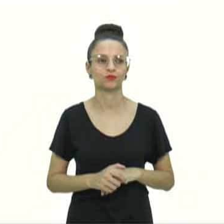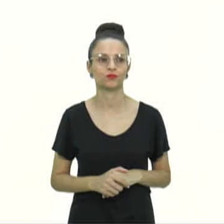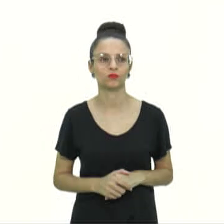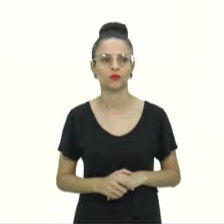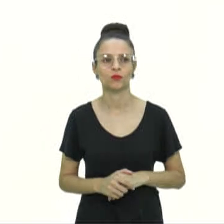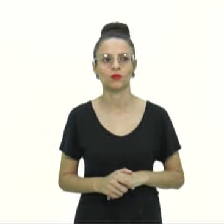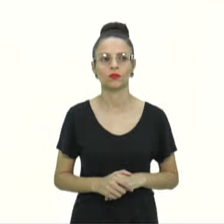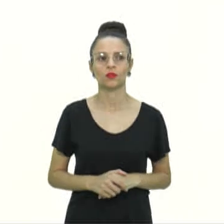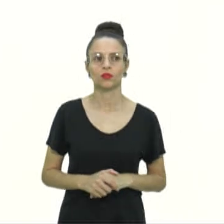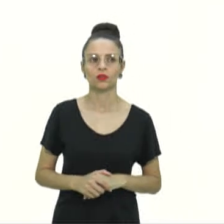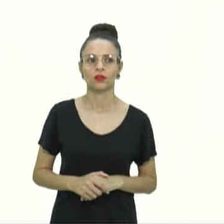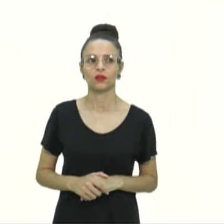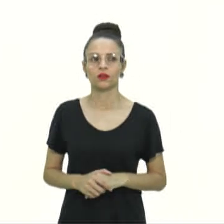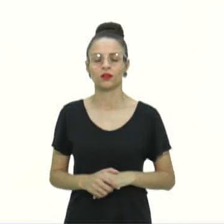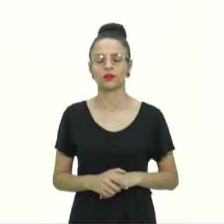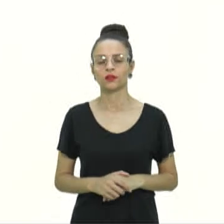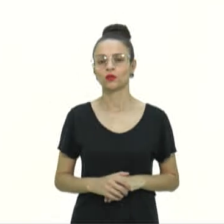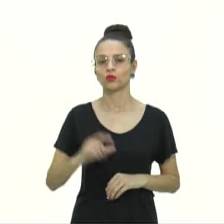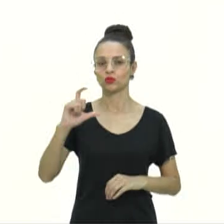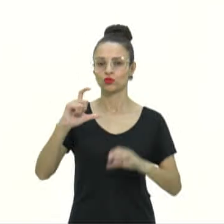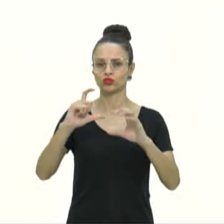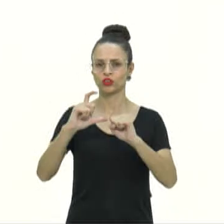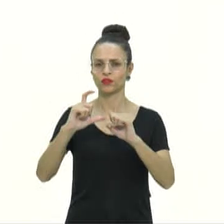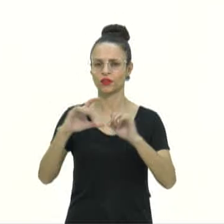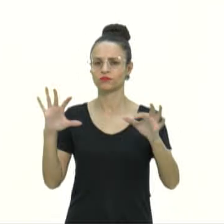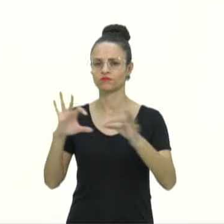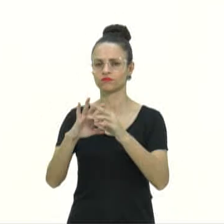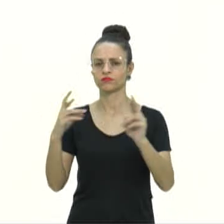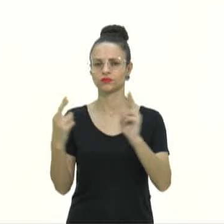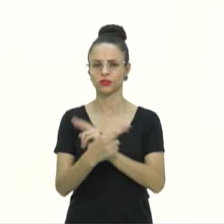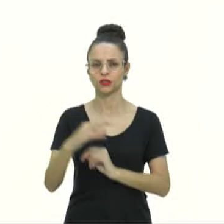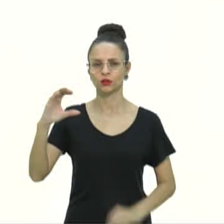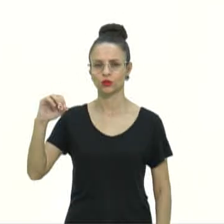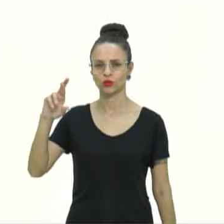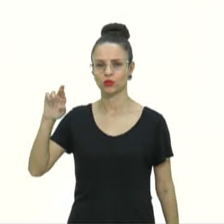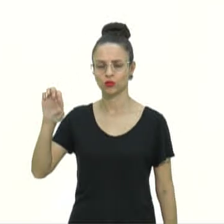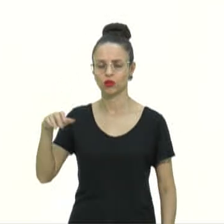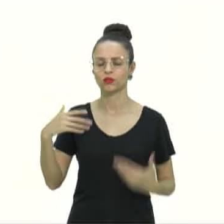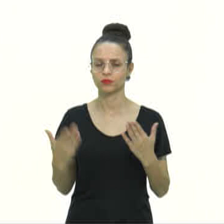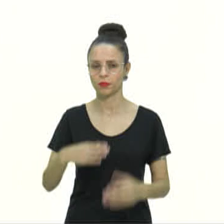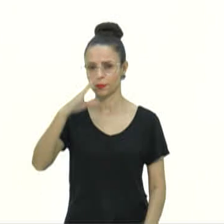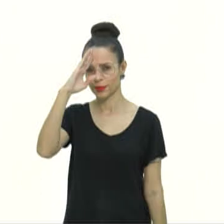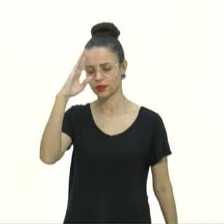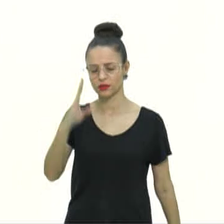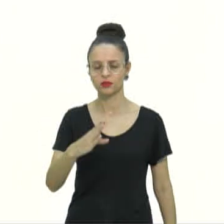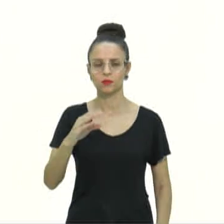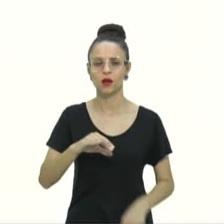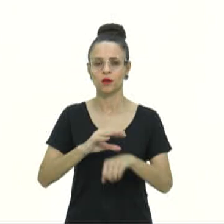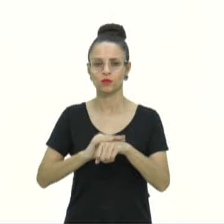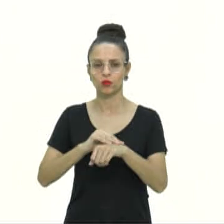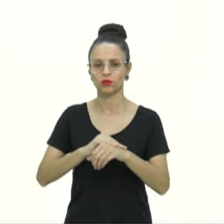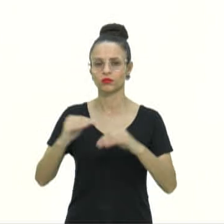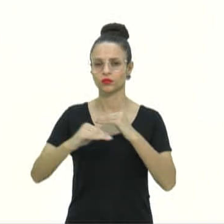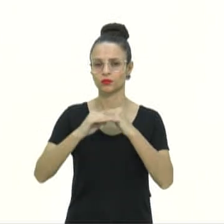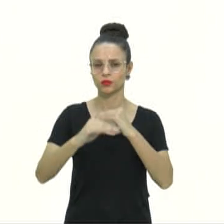tem a relação do diafragma com a estabilização do core. Então, ele é o principal músculo de estabilidade do core, o diafragma,